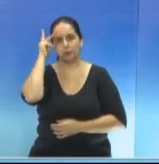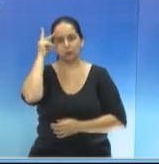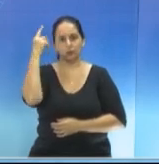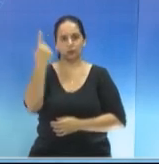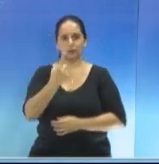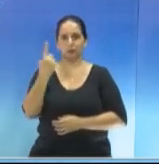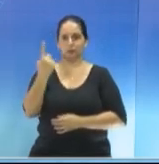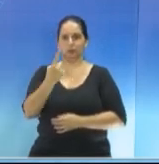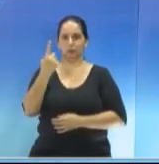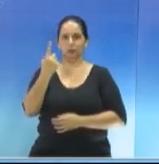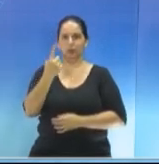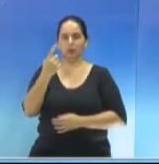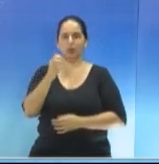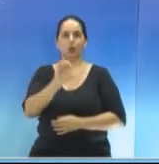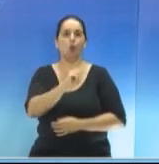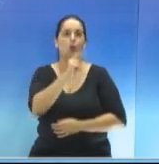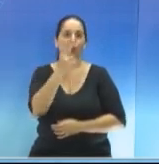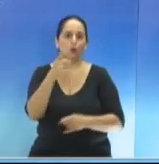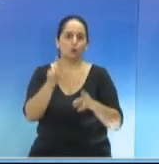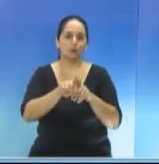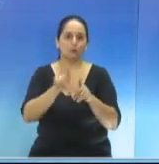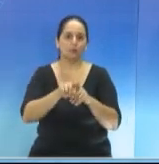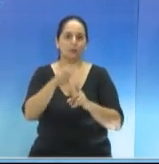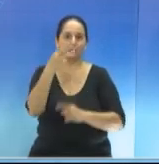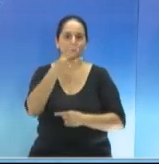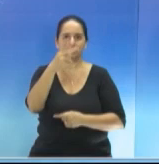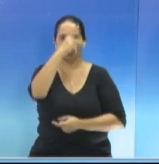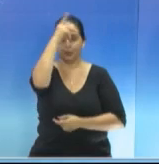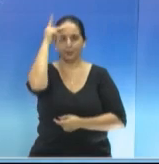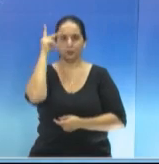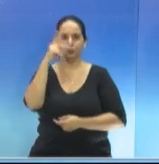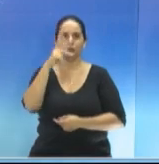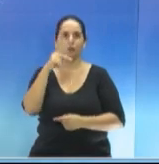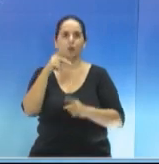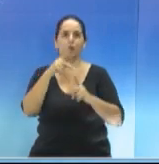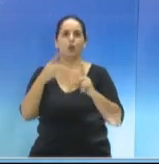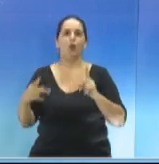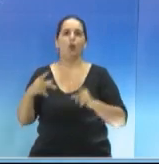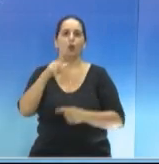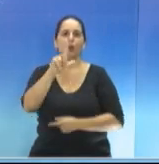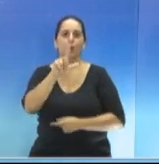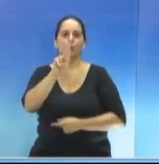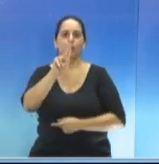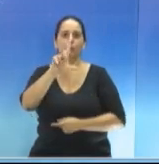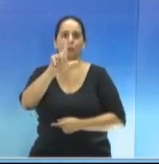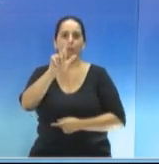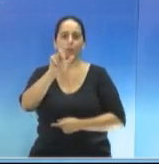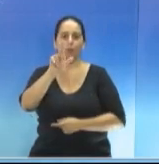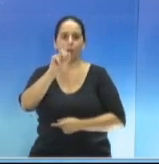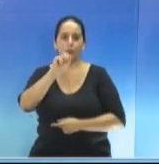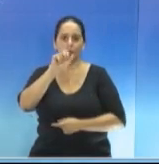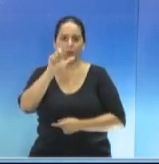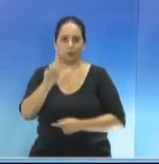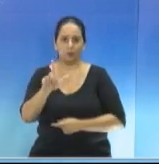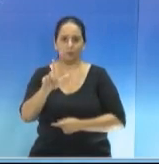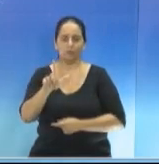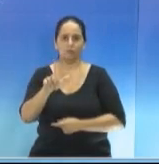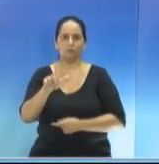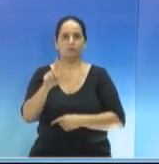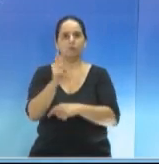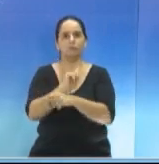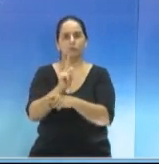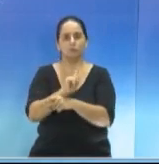uma impessoalidade, uma objetividade. E as palavras finalidade e evidencia-se é uma característica muito forte,